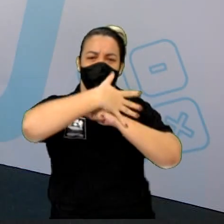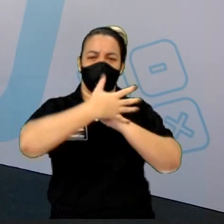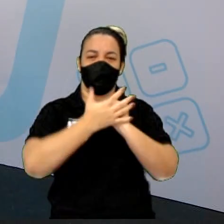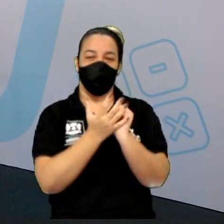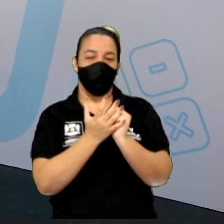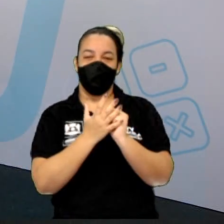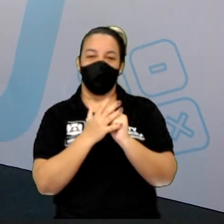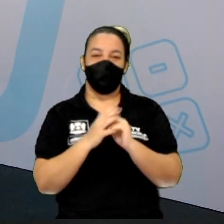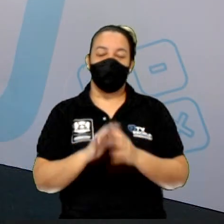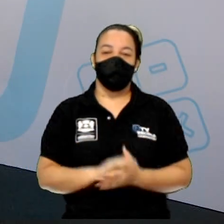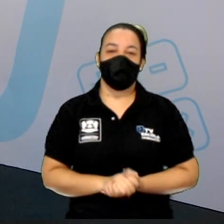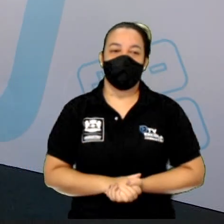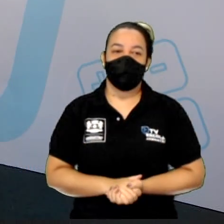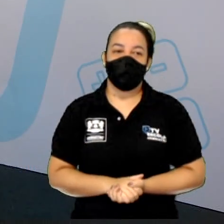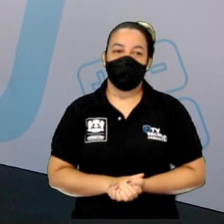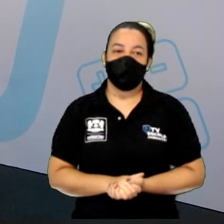glória.